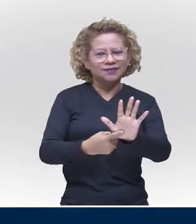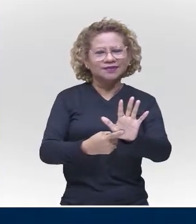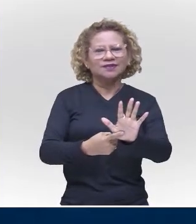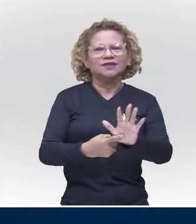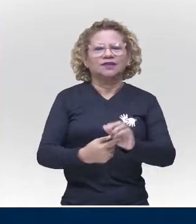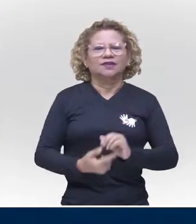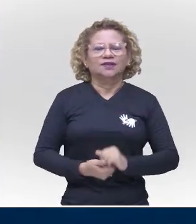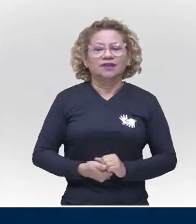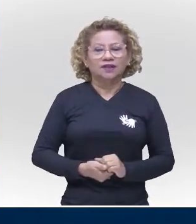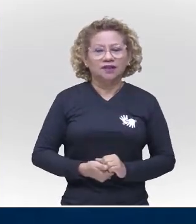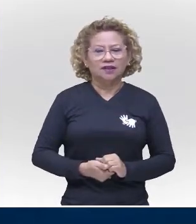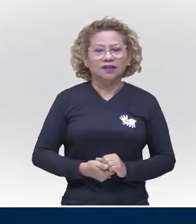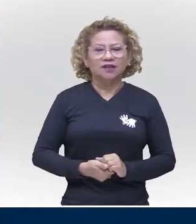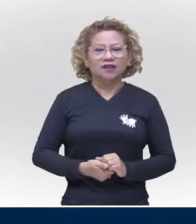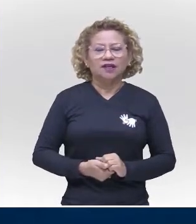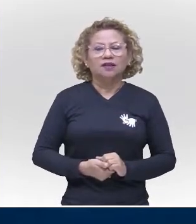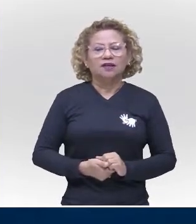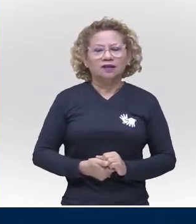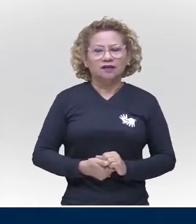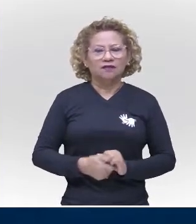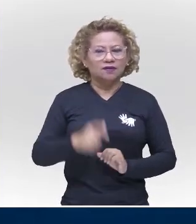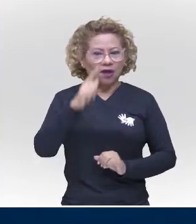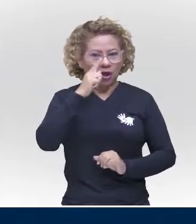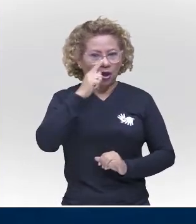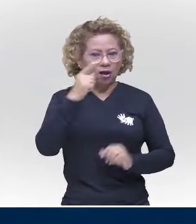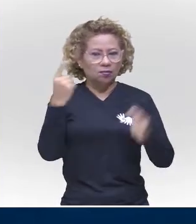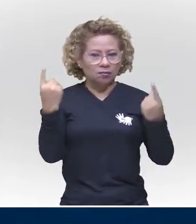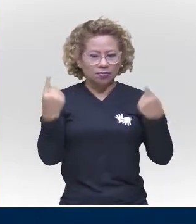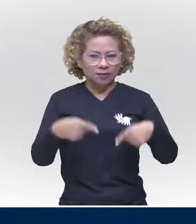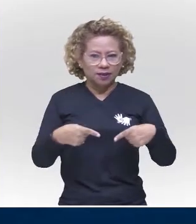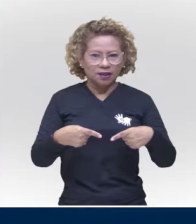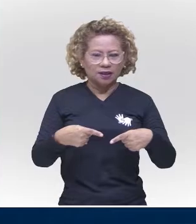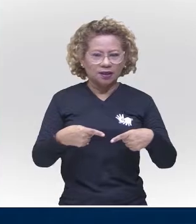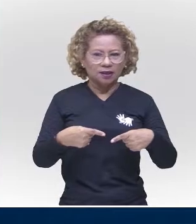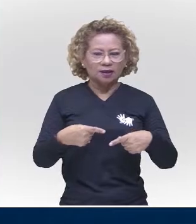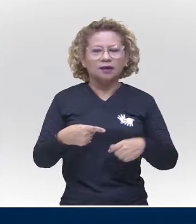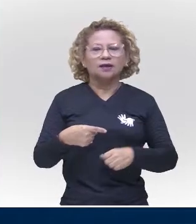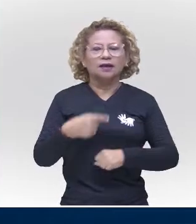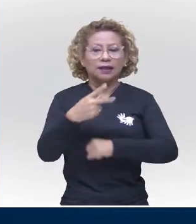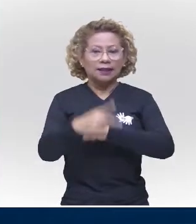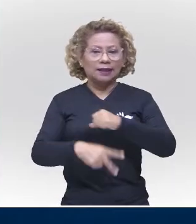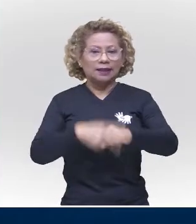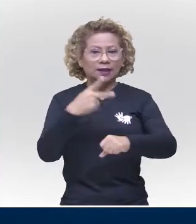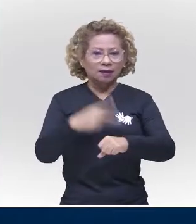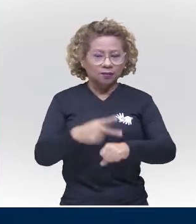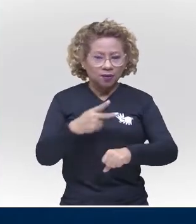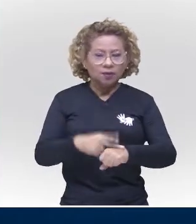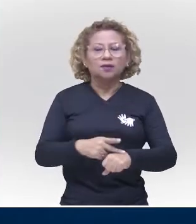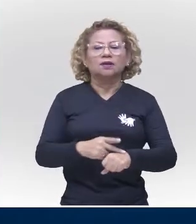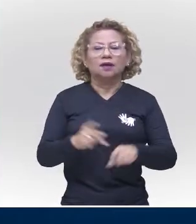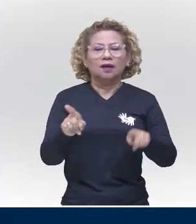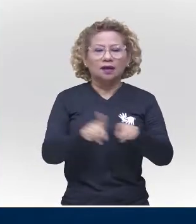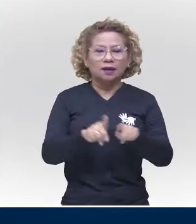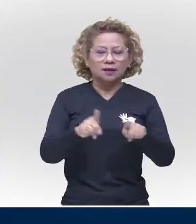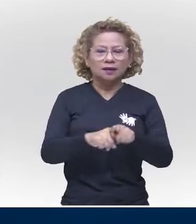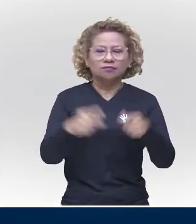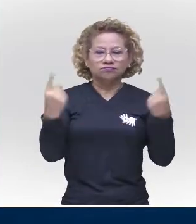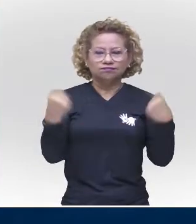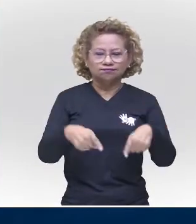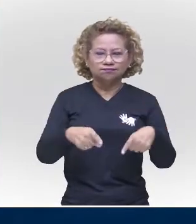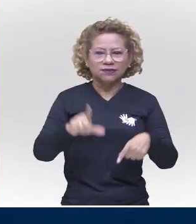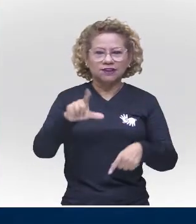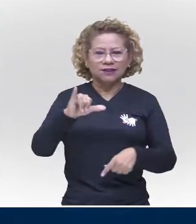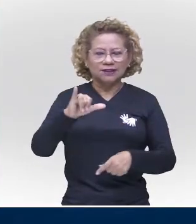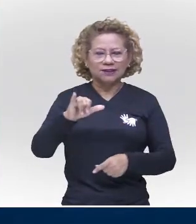a luta greco-romana. Logo depois nós vimos a luta livre. Prosseguindo, nós vimos